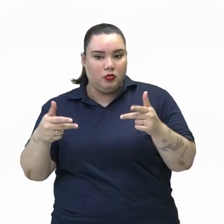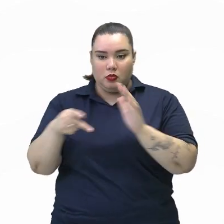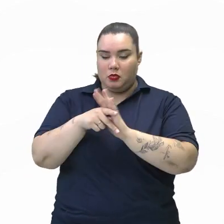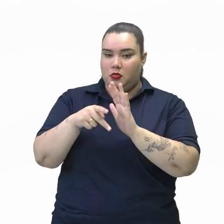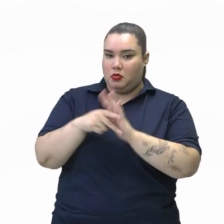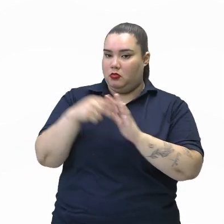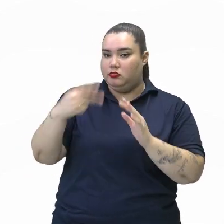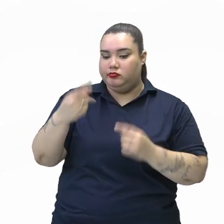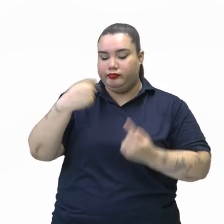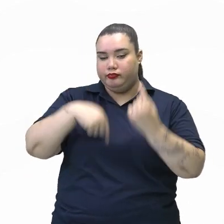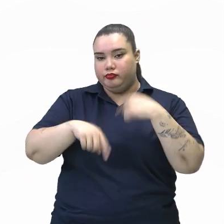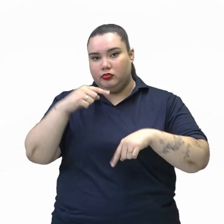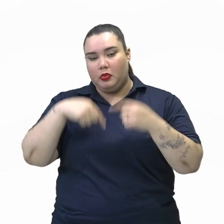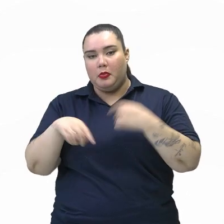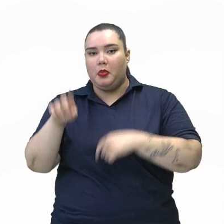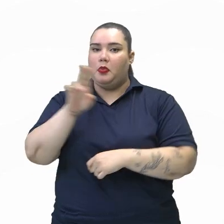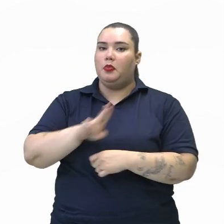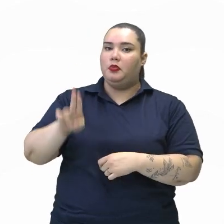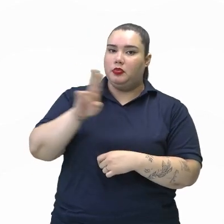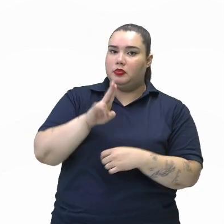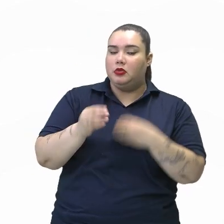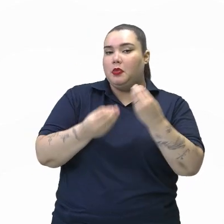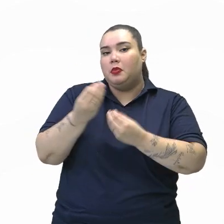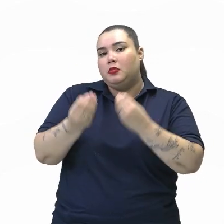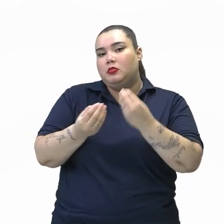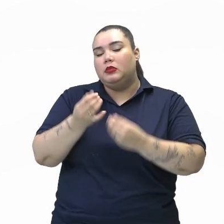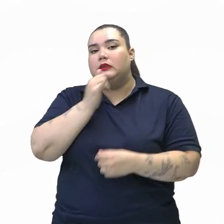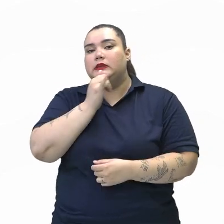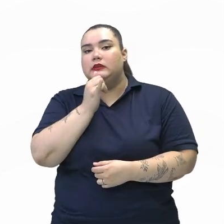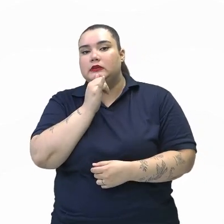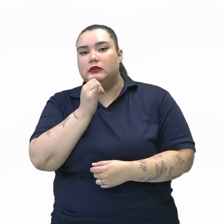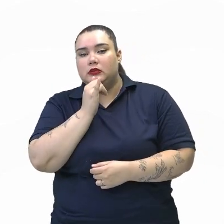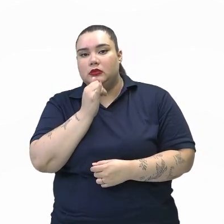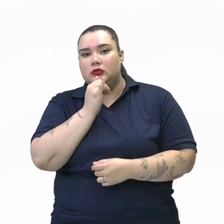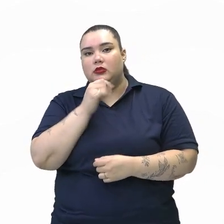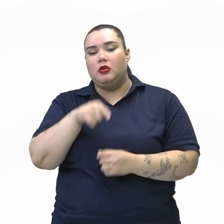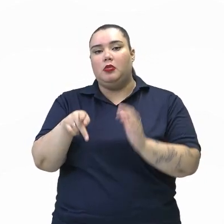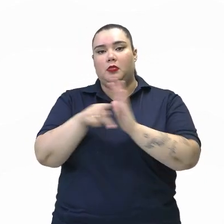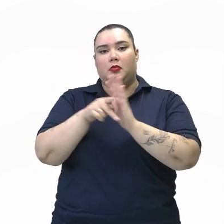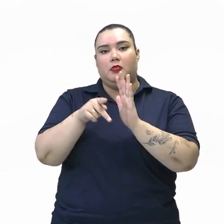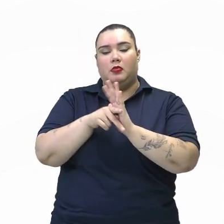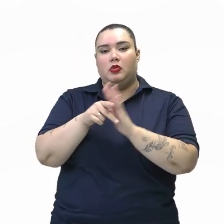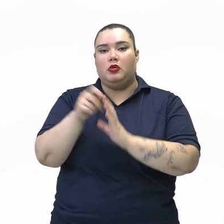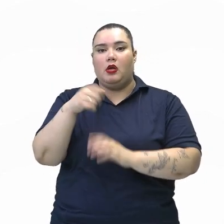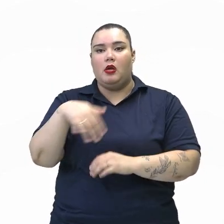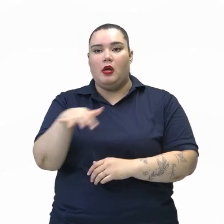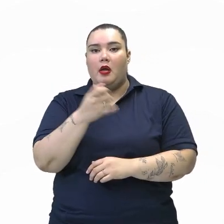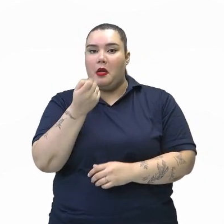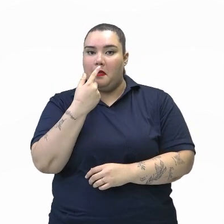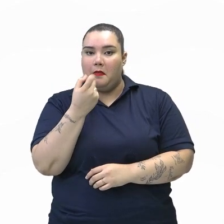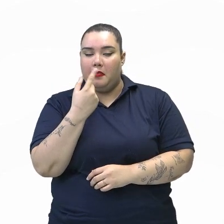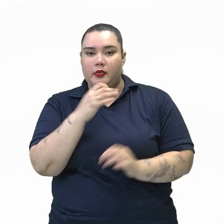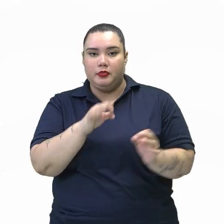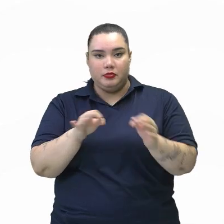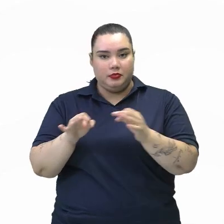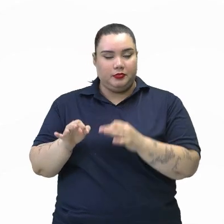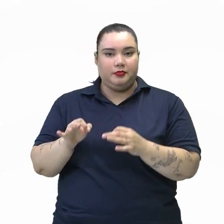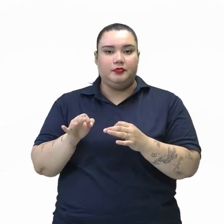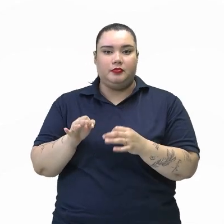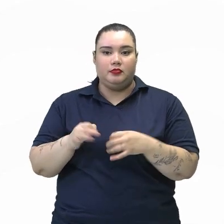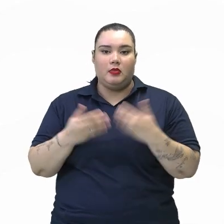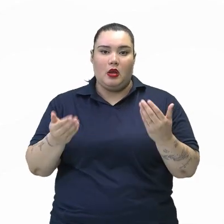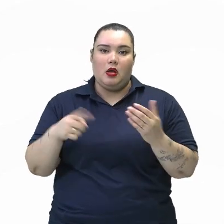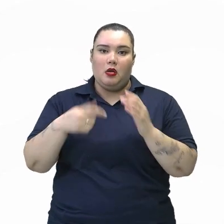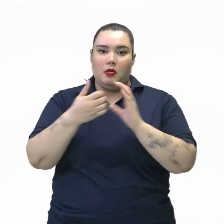seu metabolismo para serem usados, por exemplo, amplamente na indústria farmacêutica, tá bom? Então, aí é só